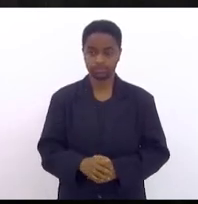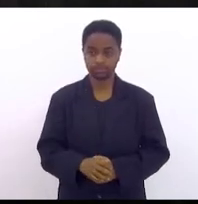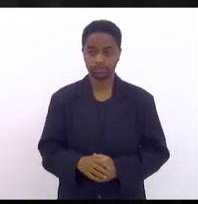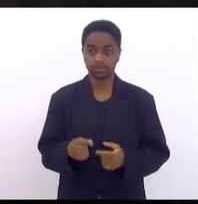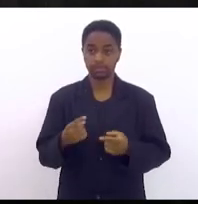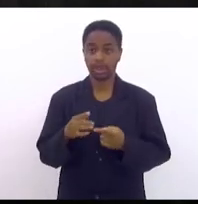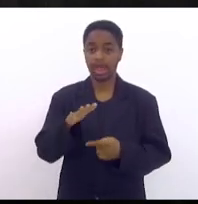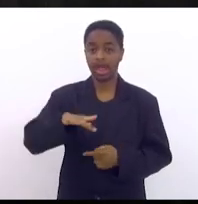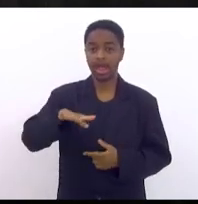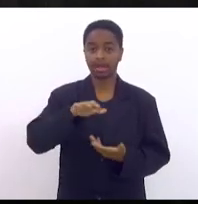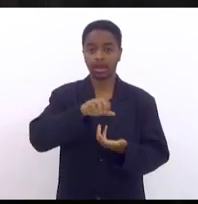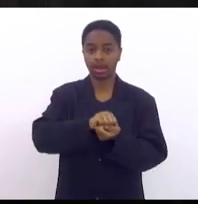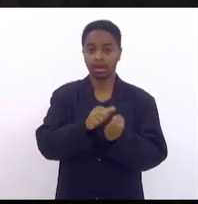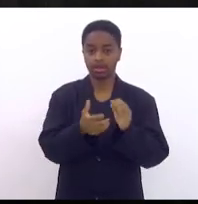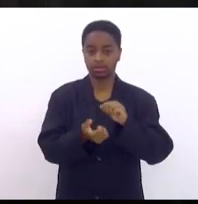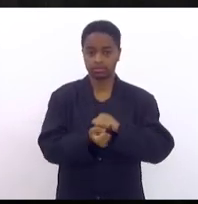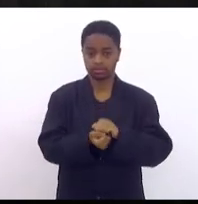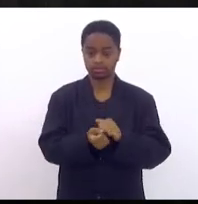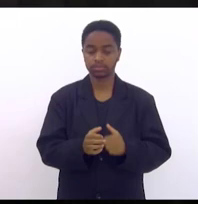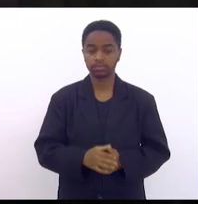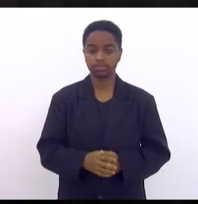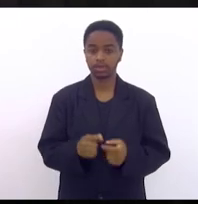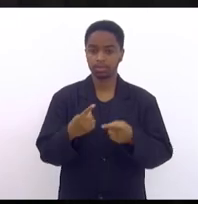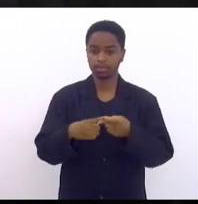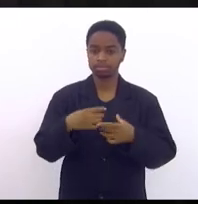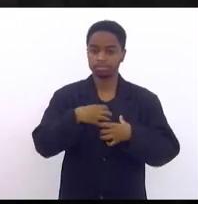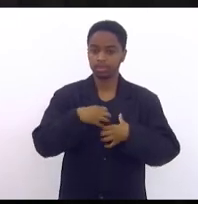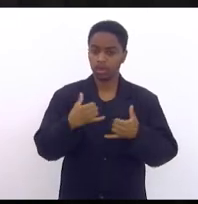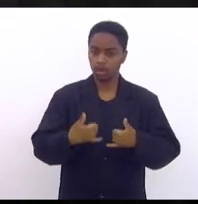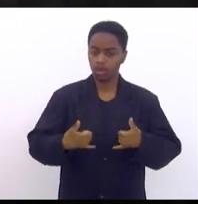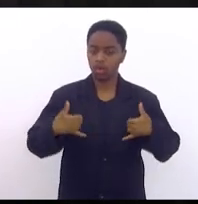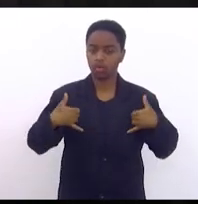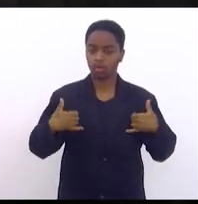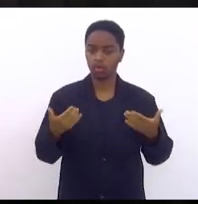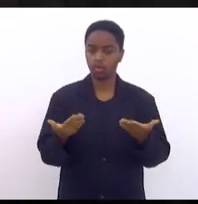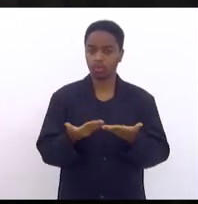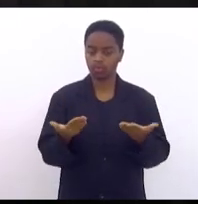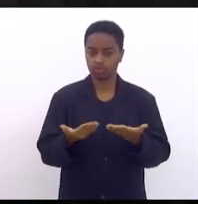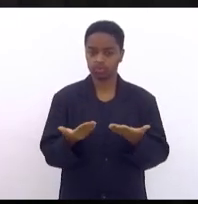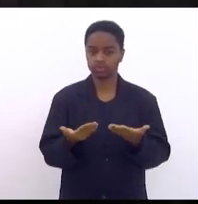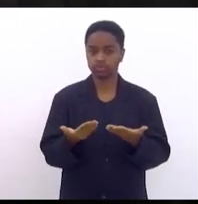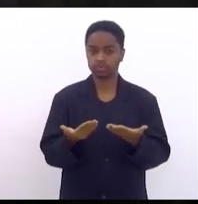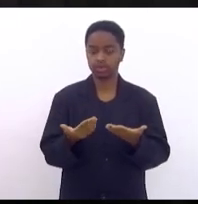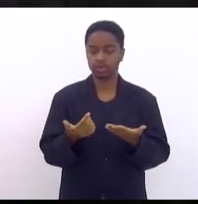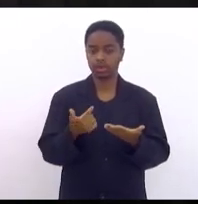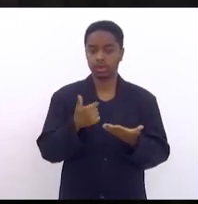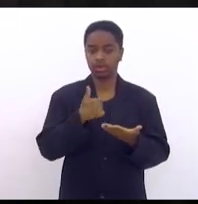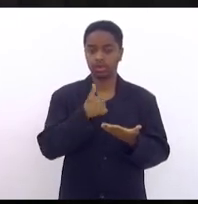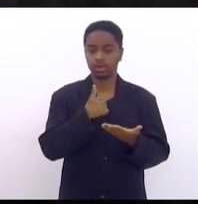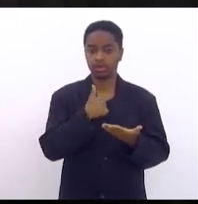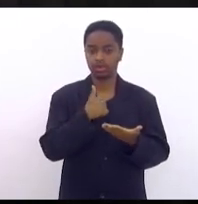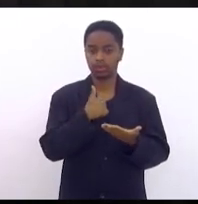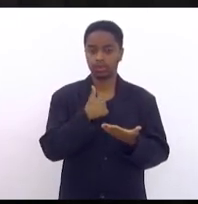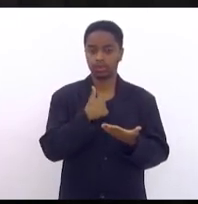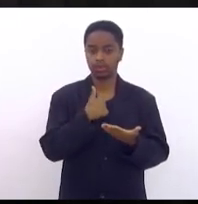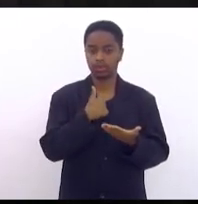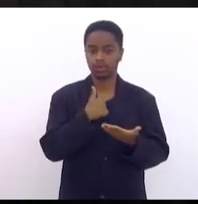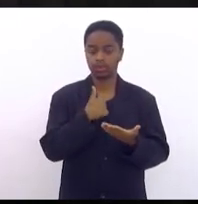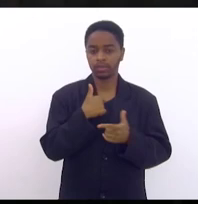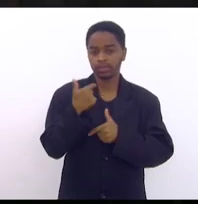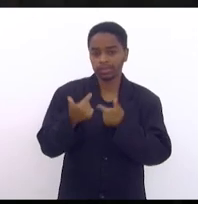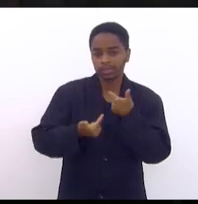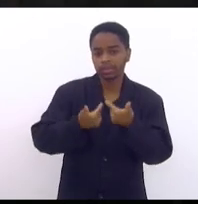nicho do artesanato. Que eu tenho muito orgulho de poder hoje ser um daqueles que tem